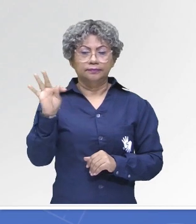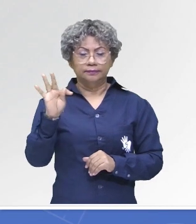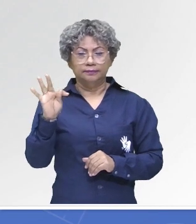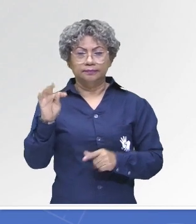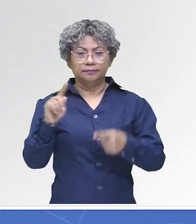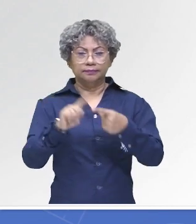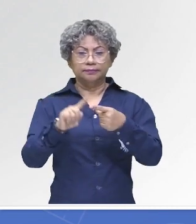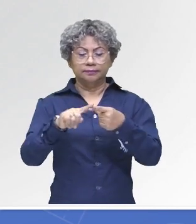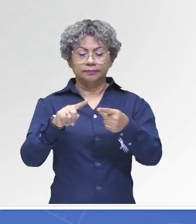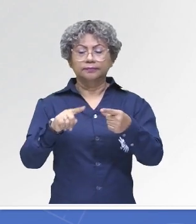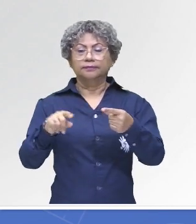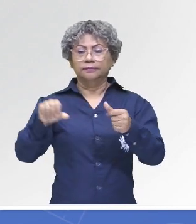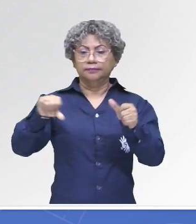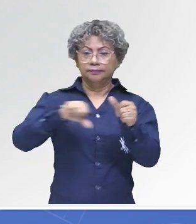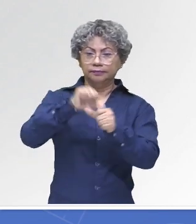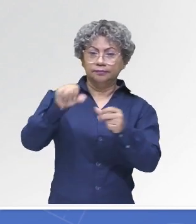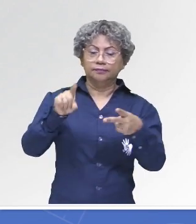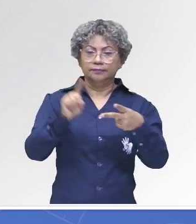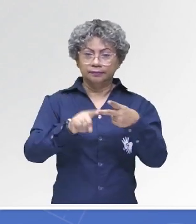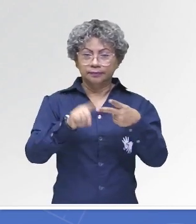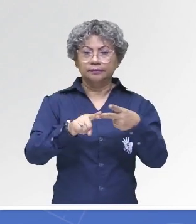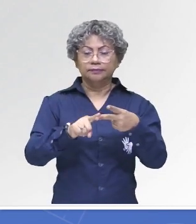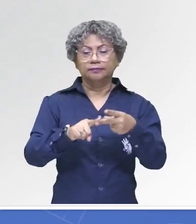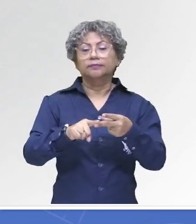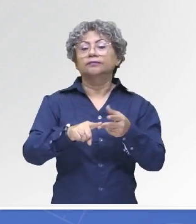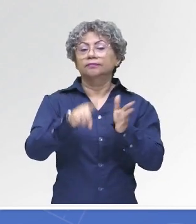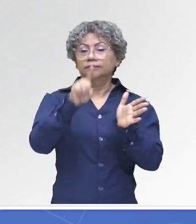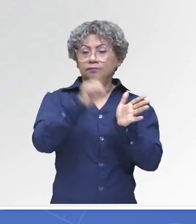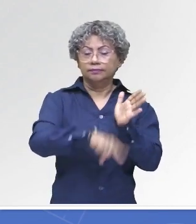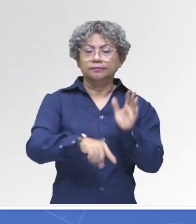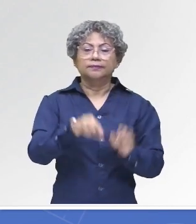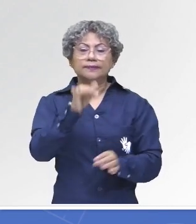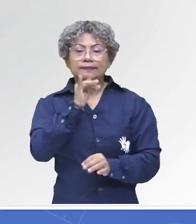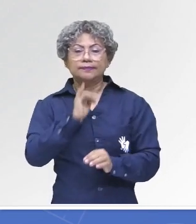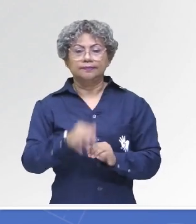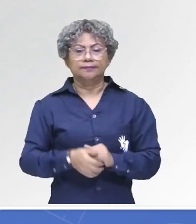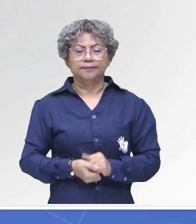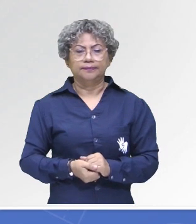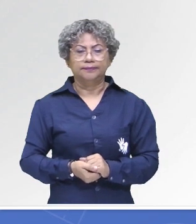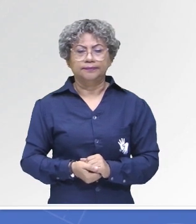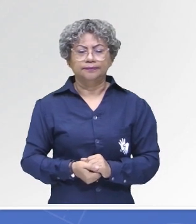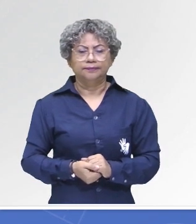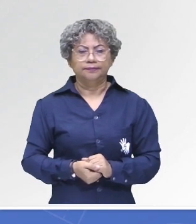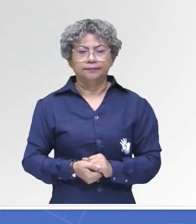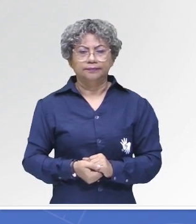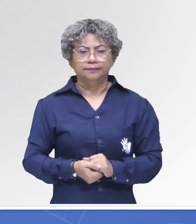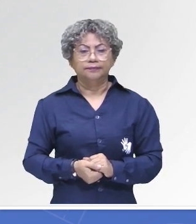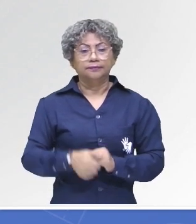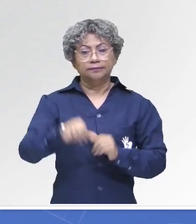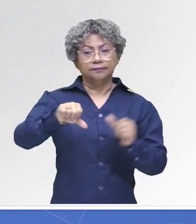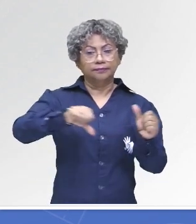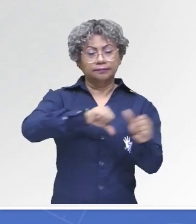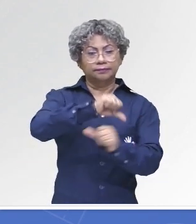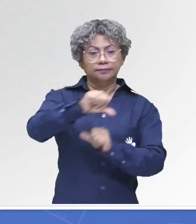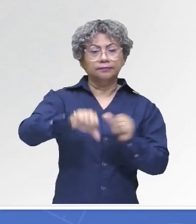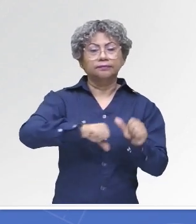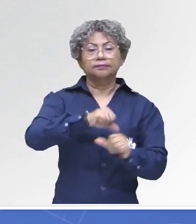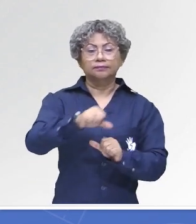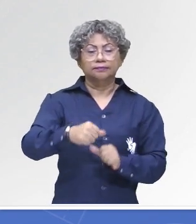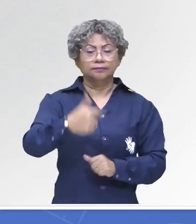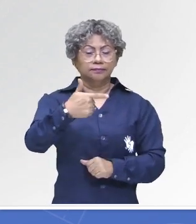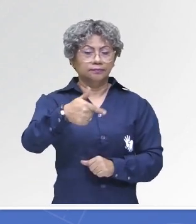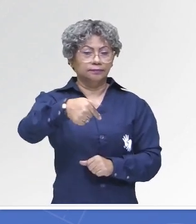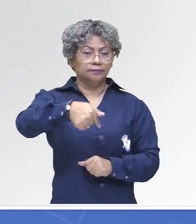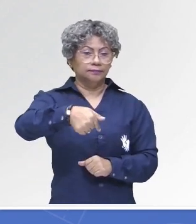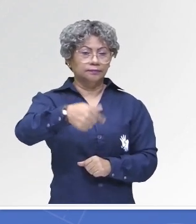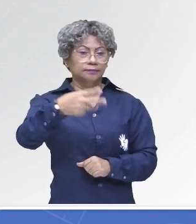Eu subtraio de 273. Vamos ver um exemplo? Veja só. Transformar 250